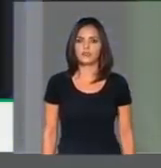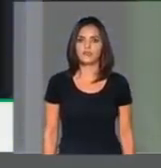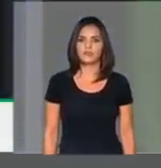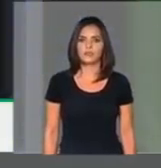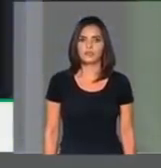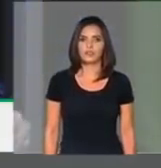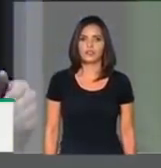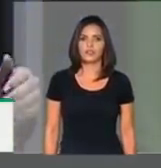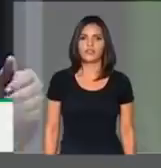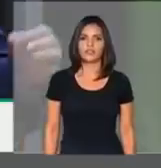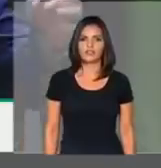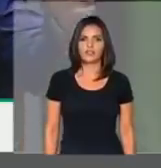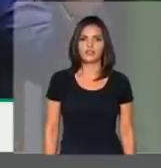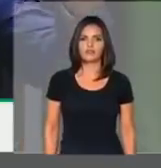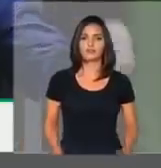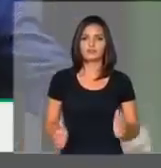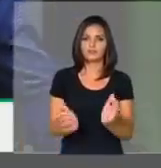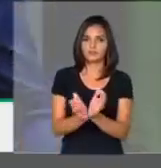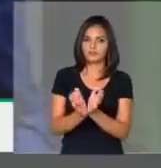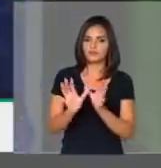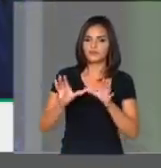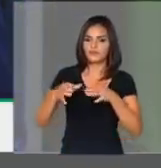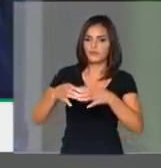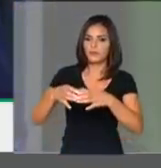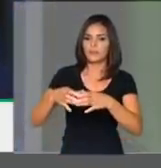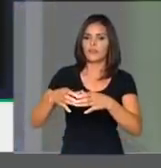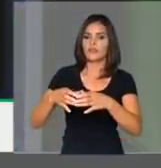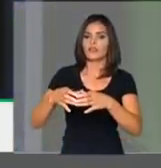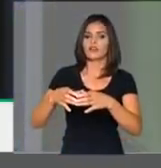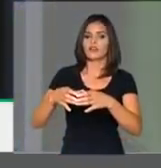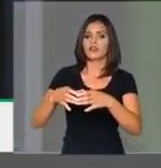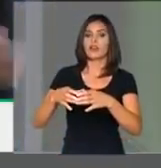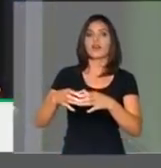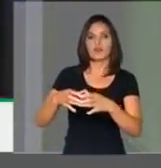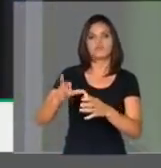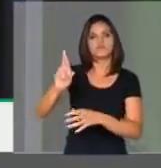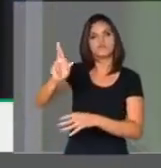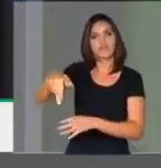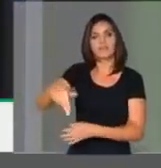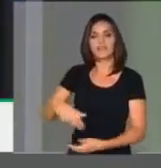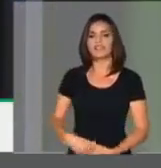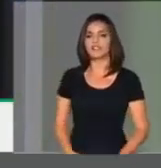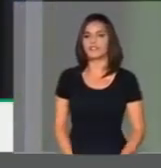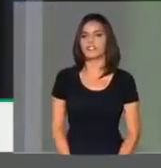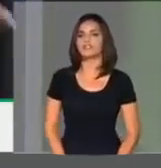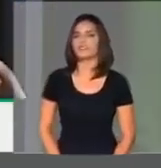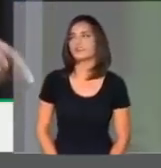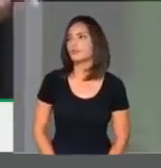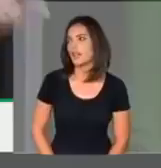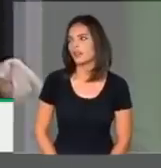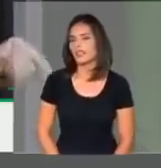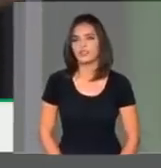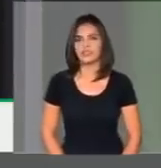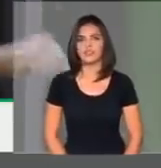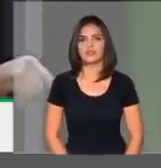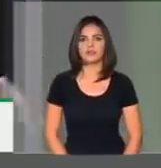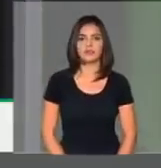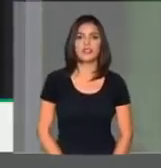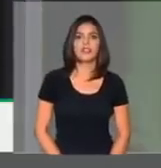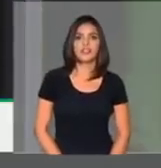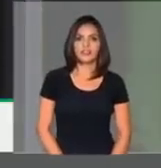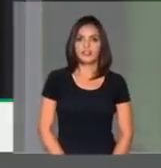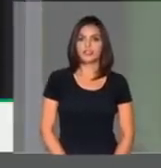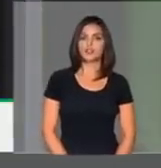variados países? É claro que não. Tem razão a parte das Forças